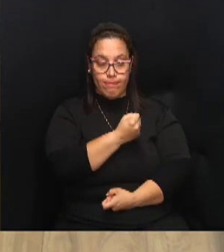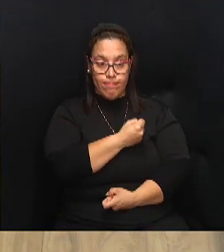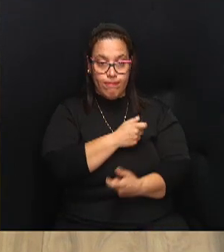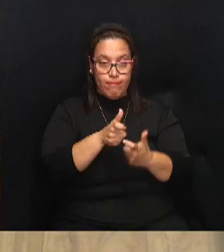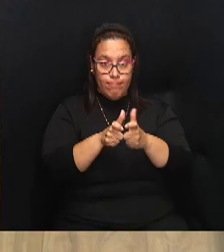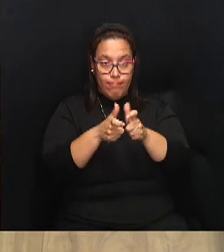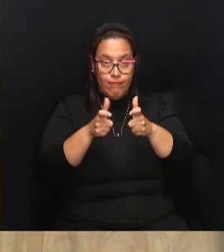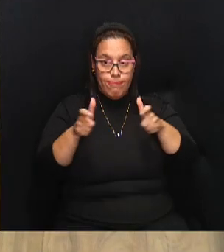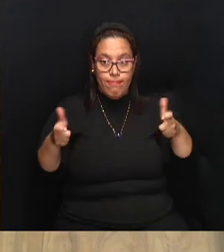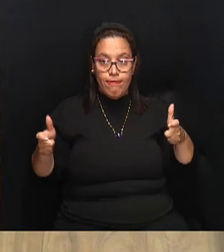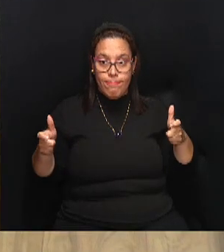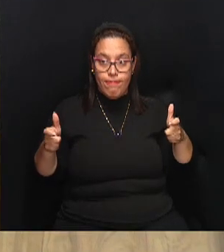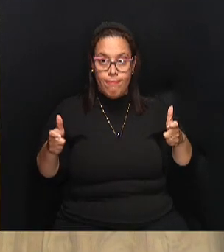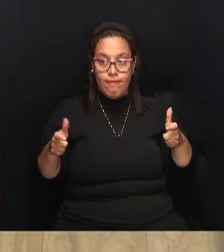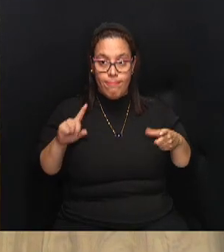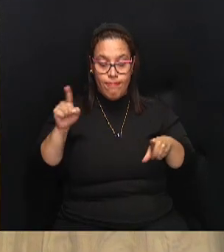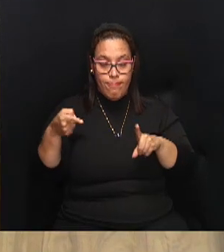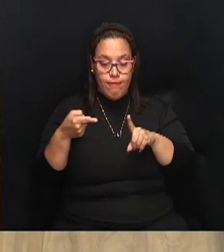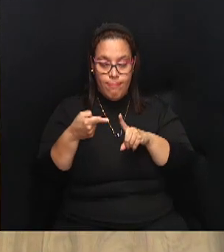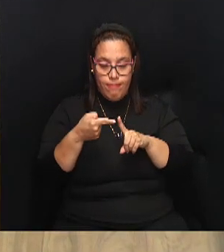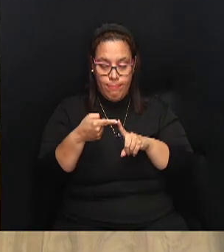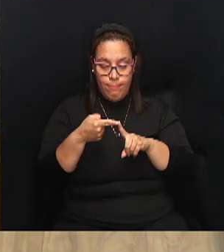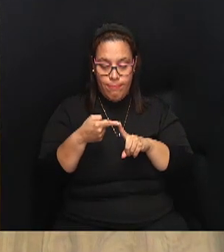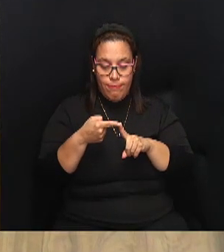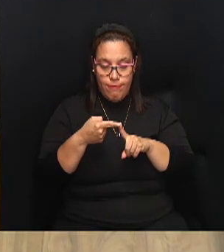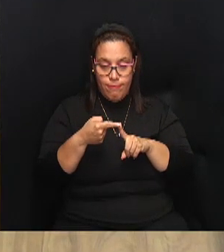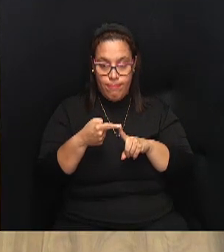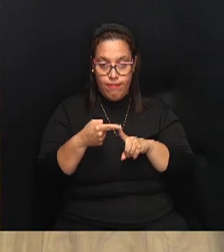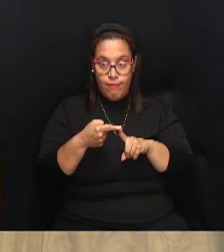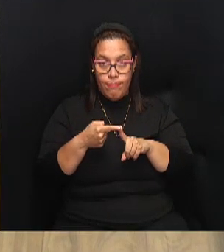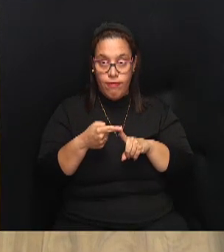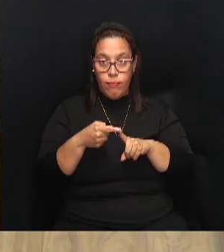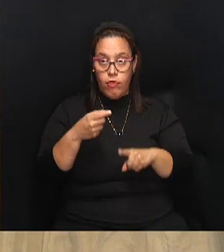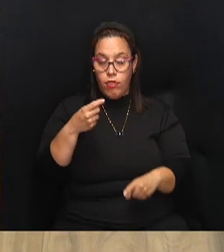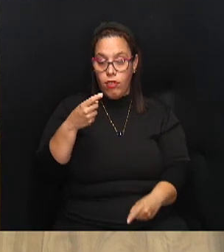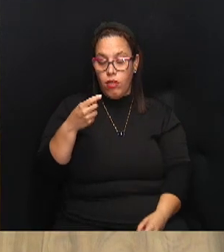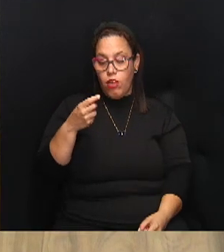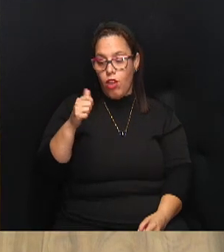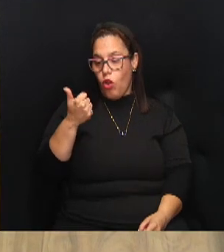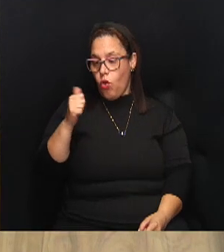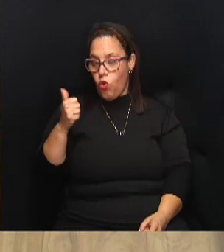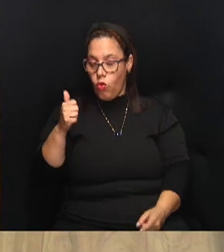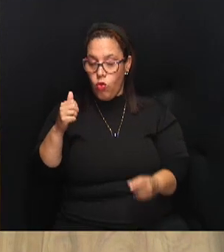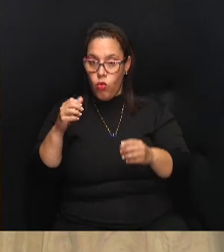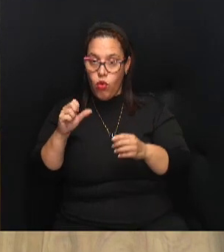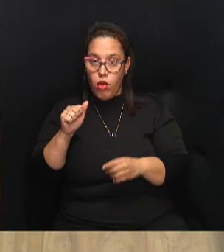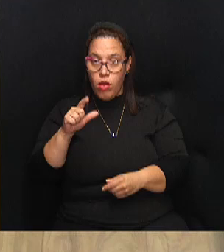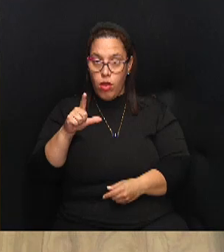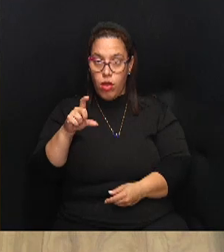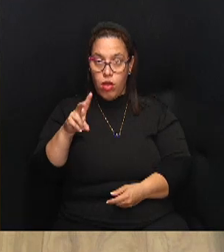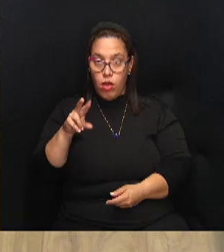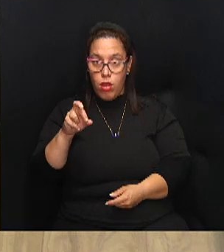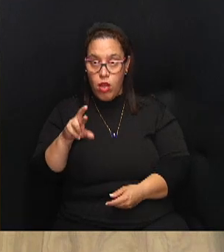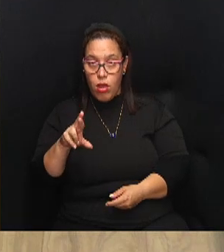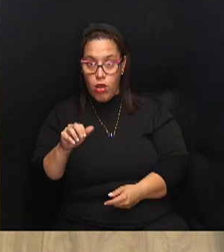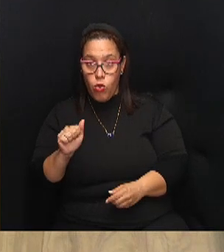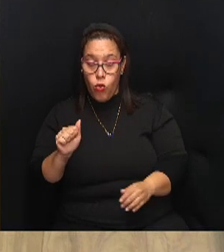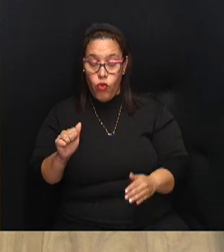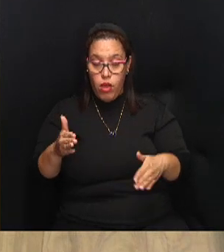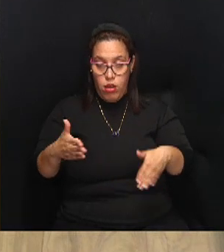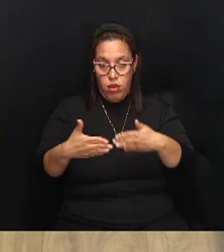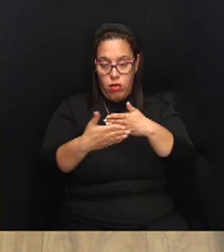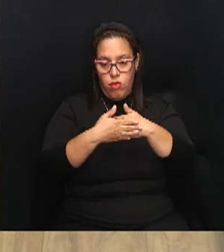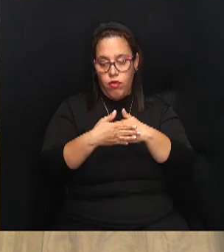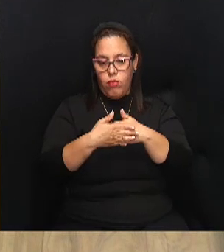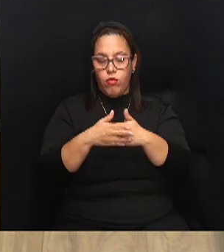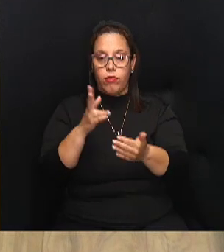aumentou muito. E o objetivo é o quê? Que às 23 horas é o alvará, 23 horas esteja fechado. E